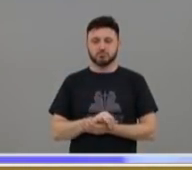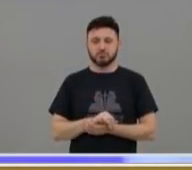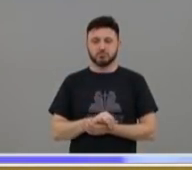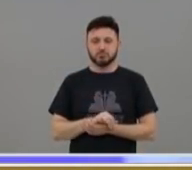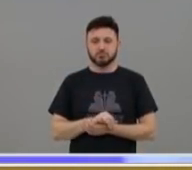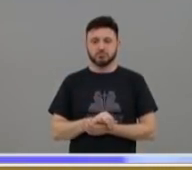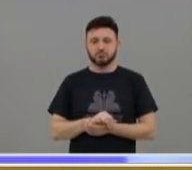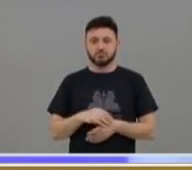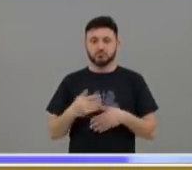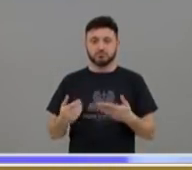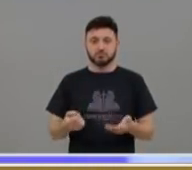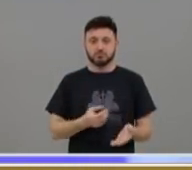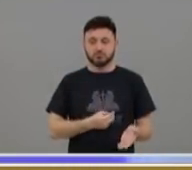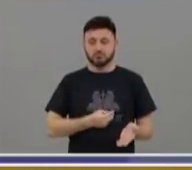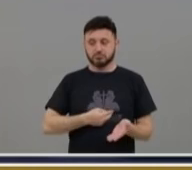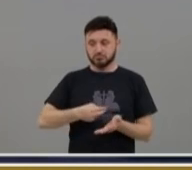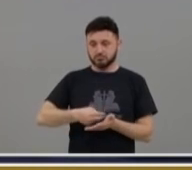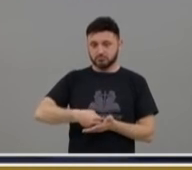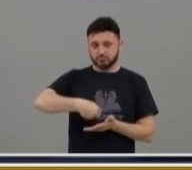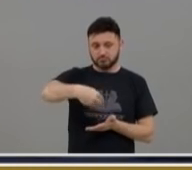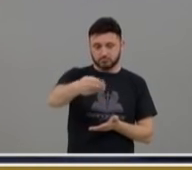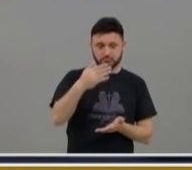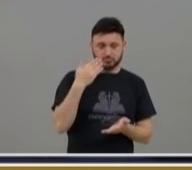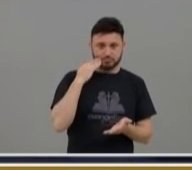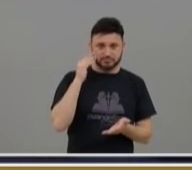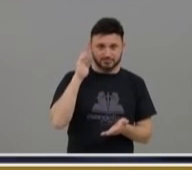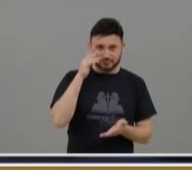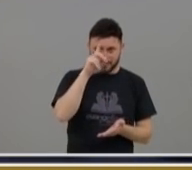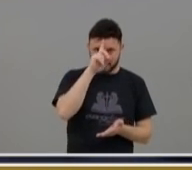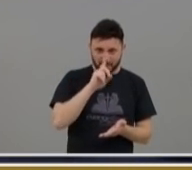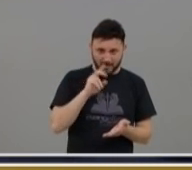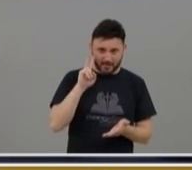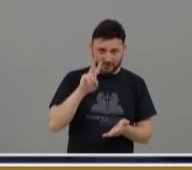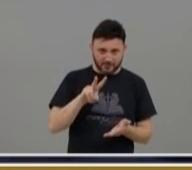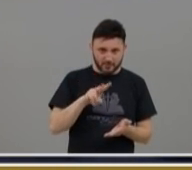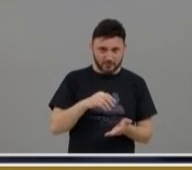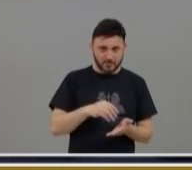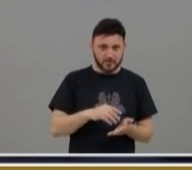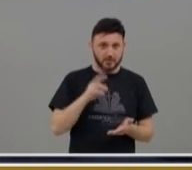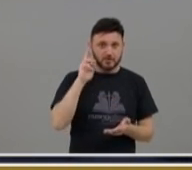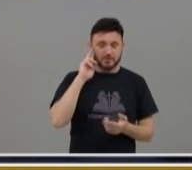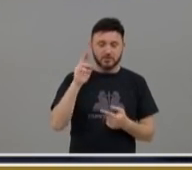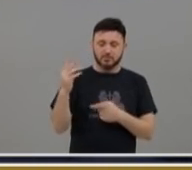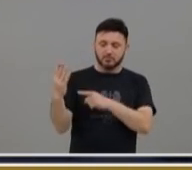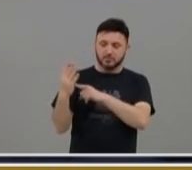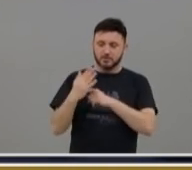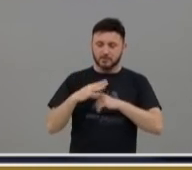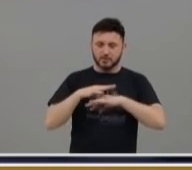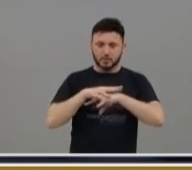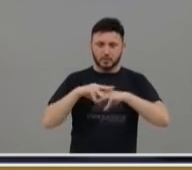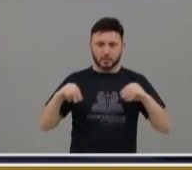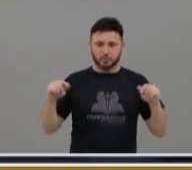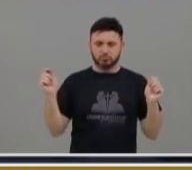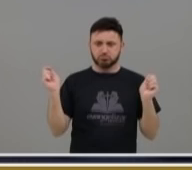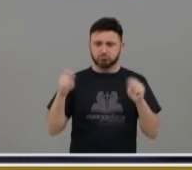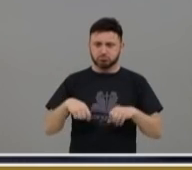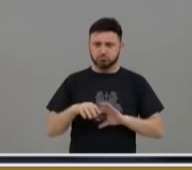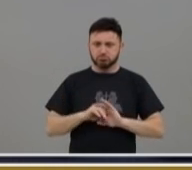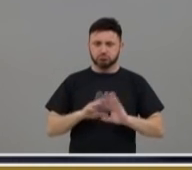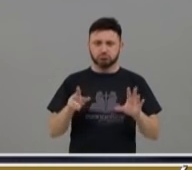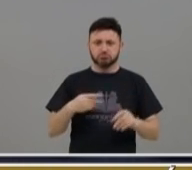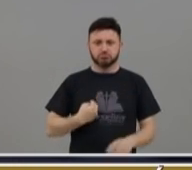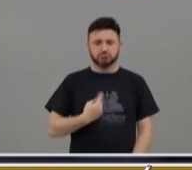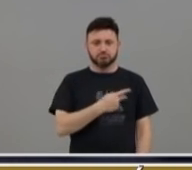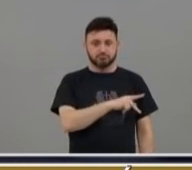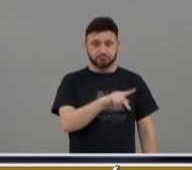Quando eu entreguei essas duas rosas hoje, o Senhor me mostrava cura e libertação tão profunda na vida de vocês. Assim